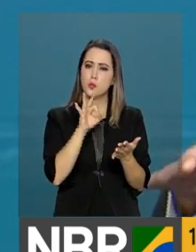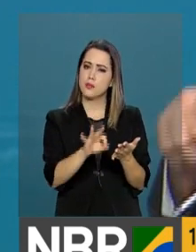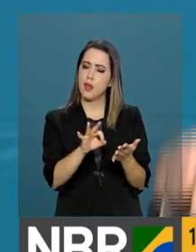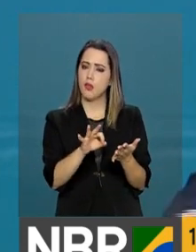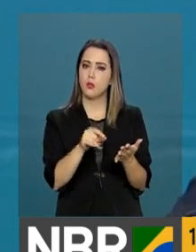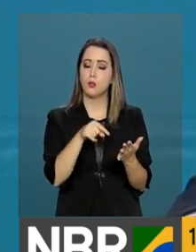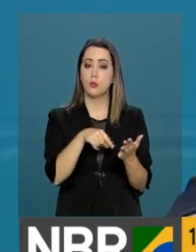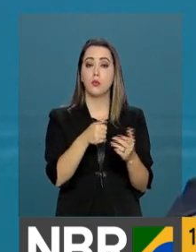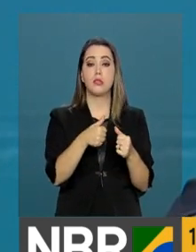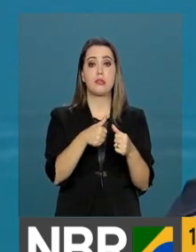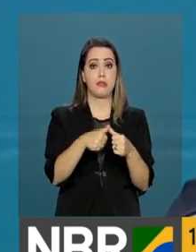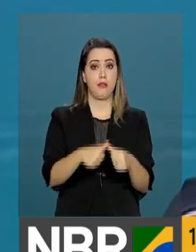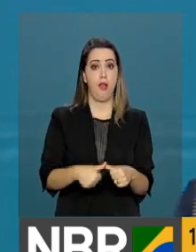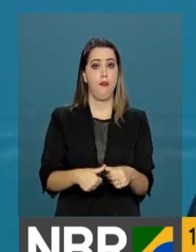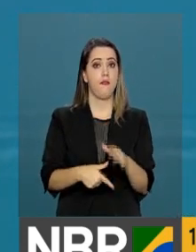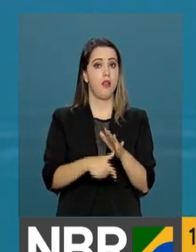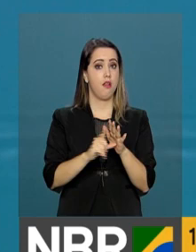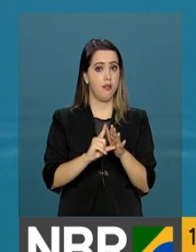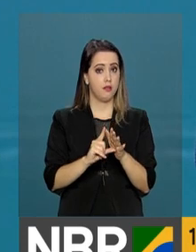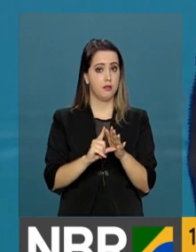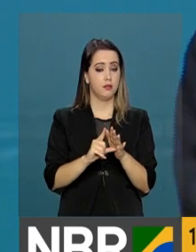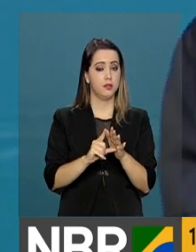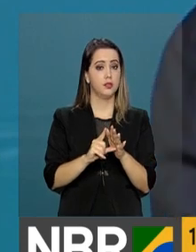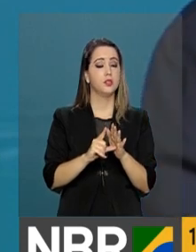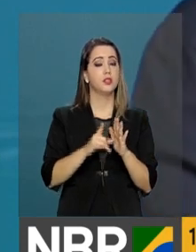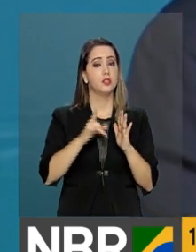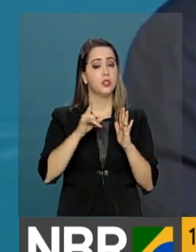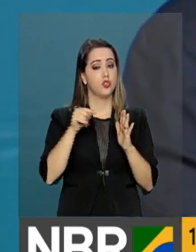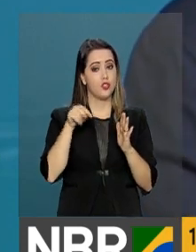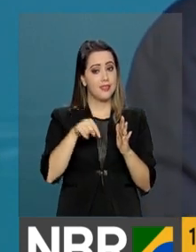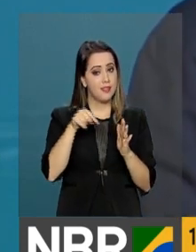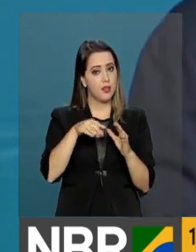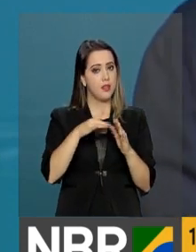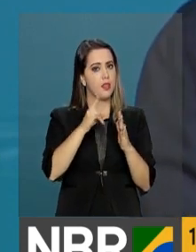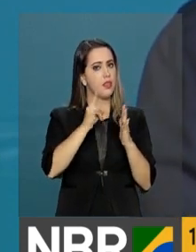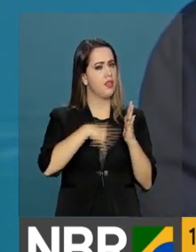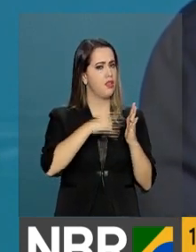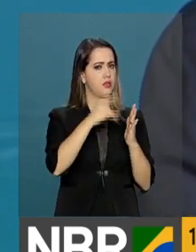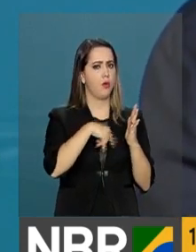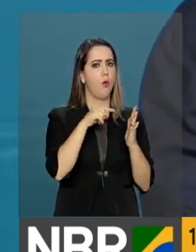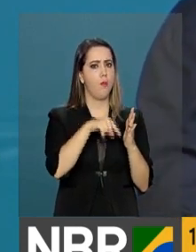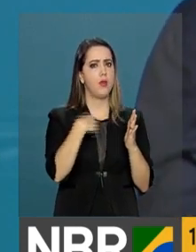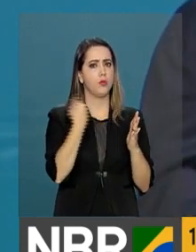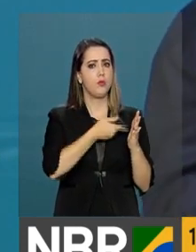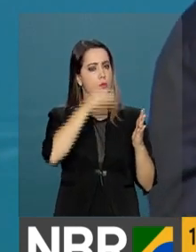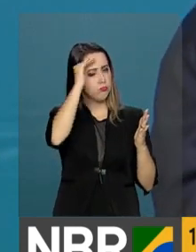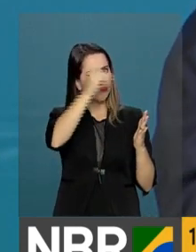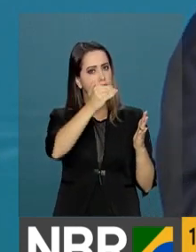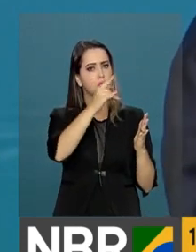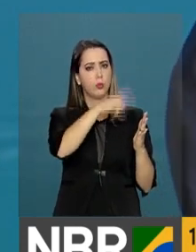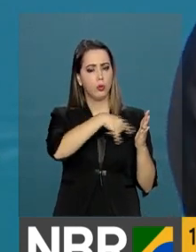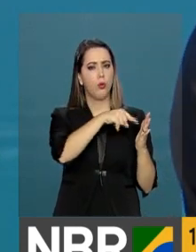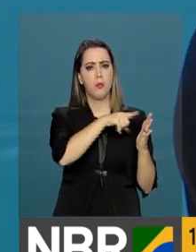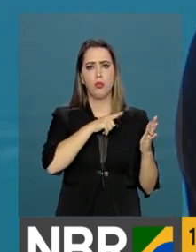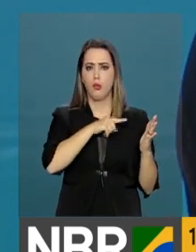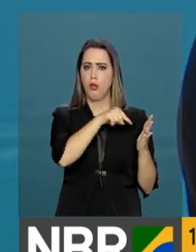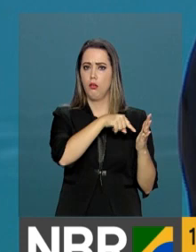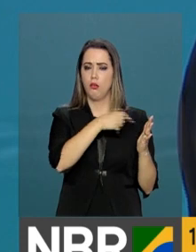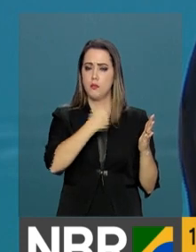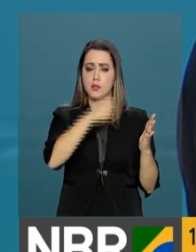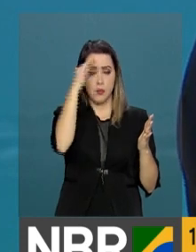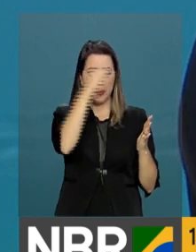estava e está no programa chamado Ponte para o Futuro. Então, digo eu, é